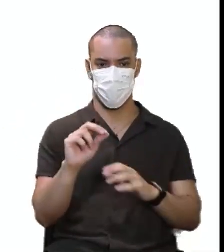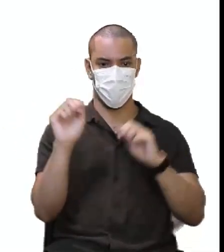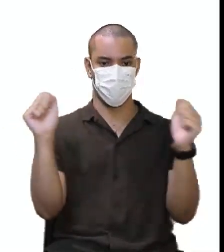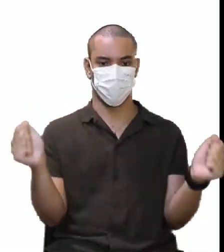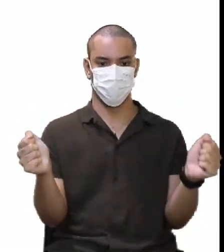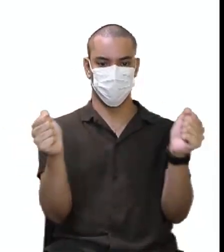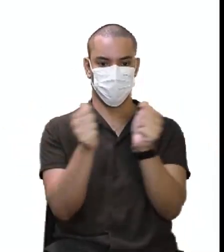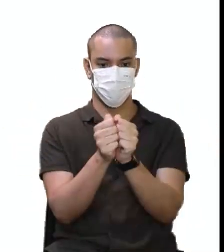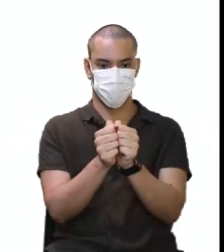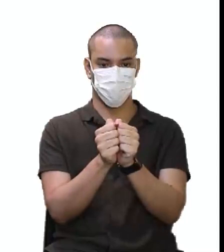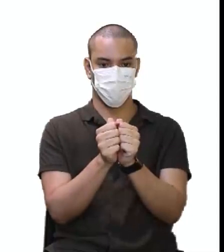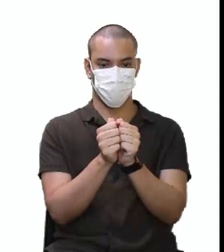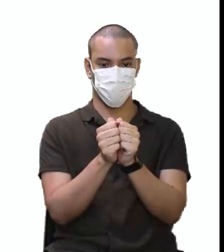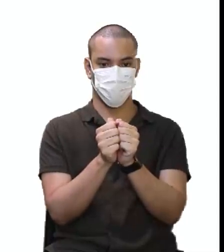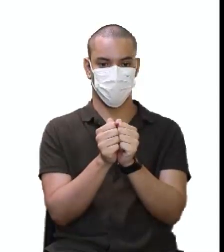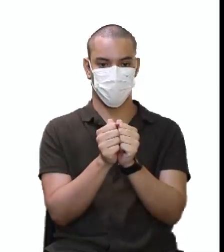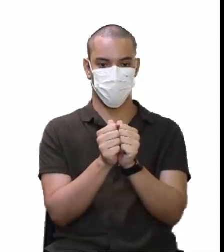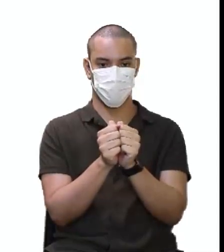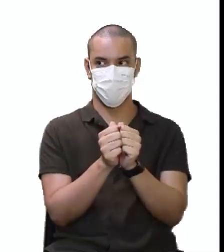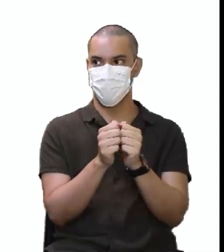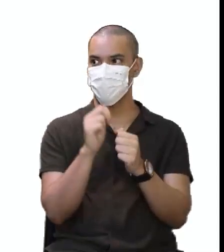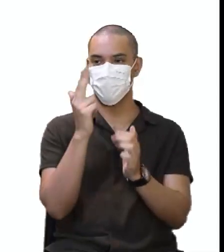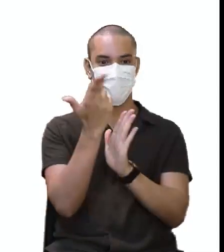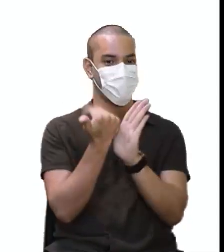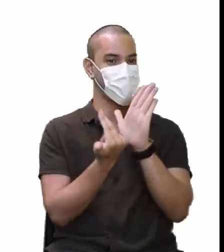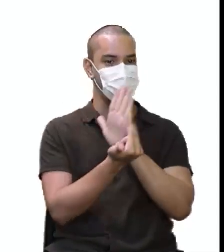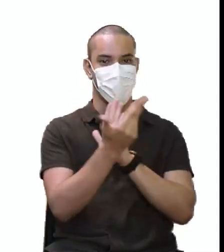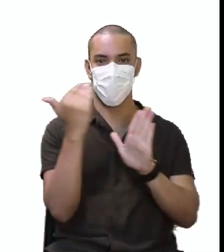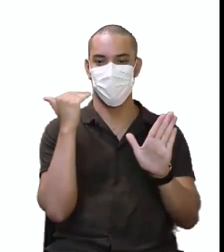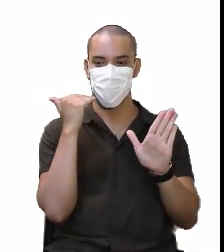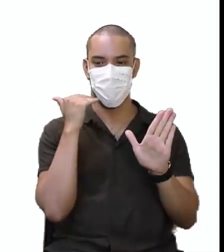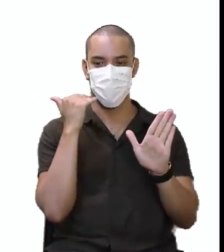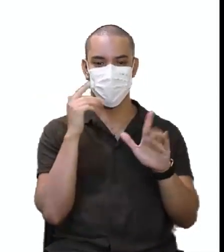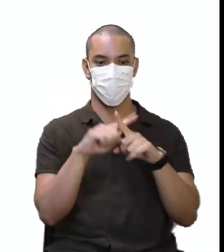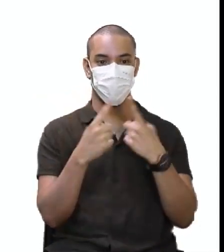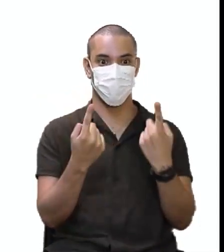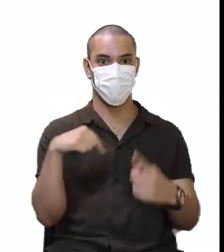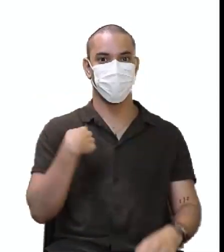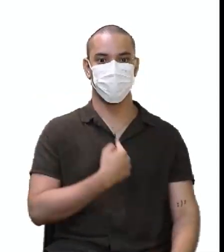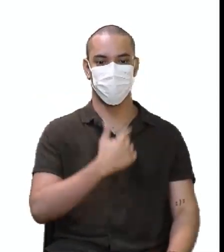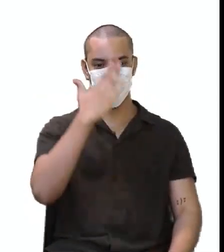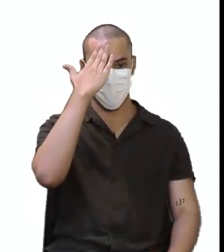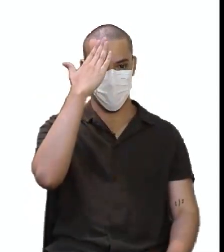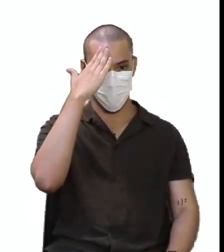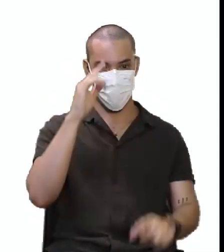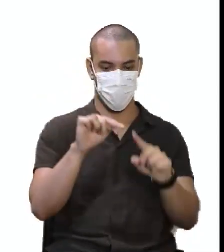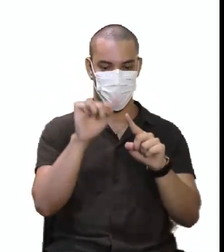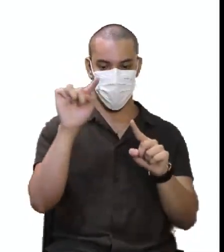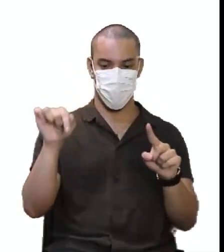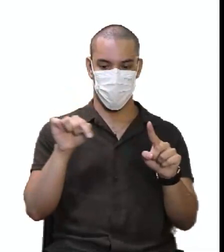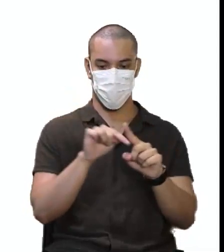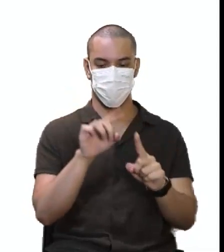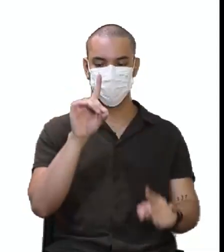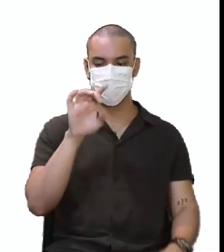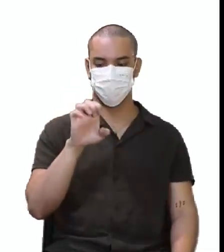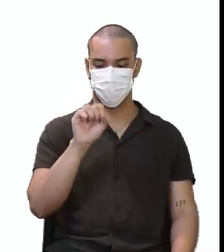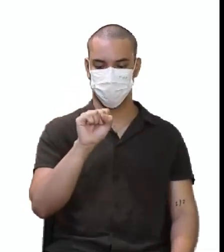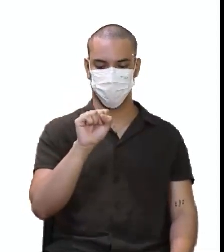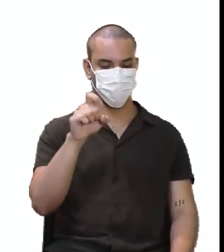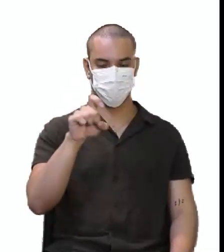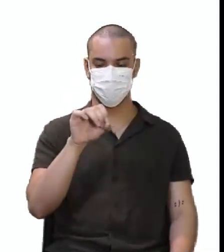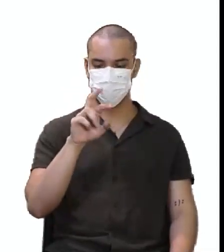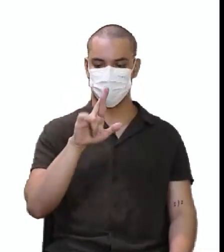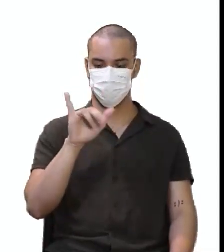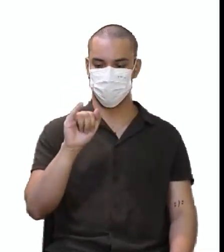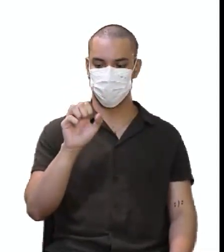nossa... Eita, que lindo! Ligado à nossa pentose, no caso, a desoxirribose, e a